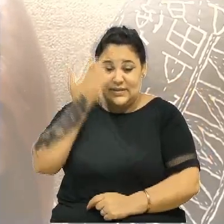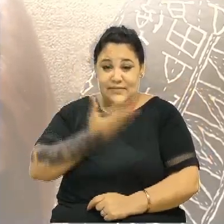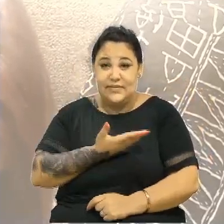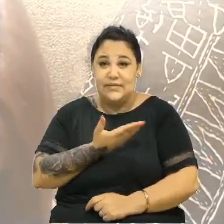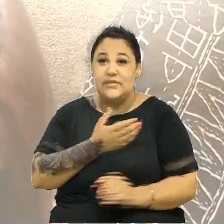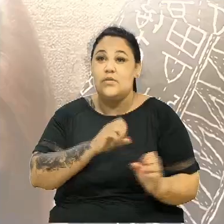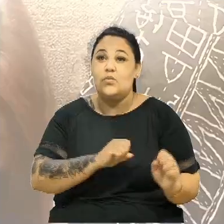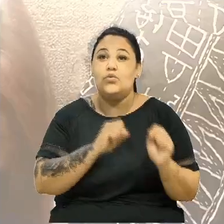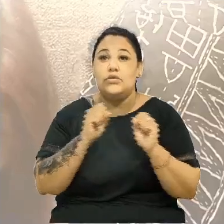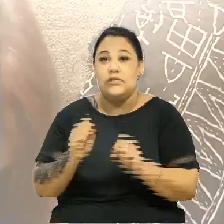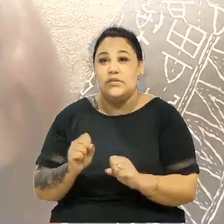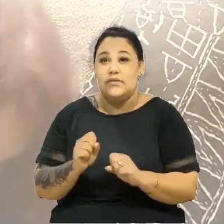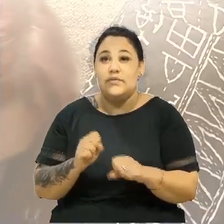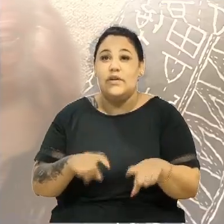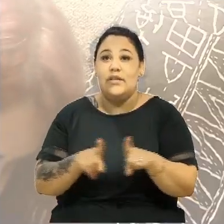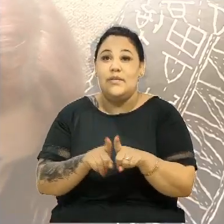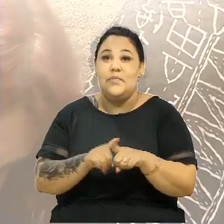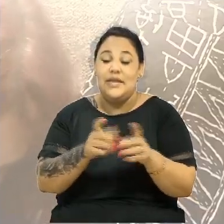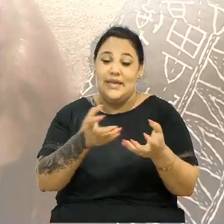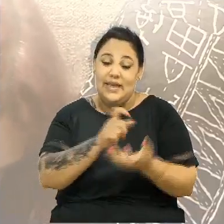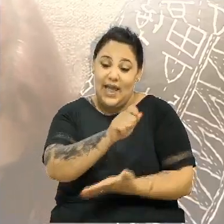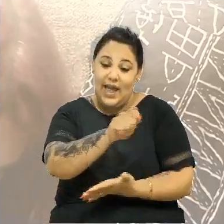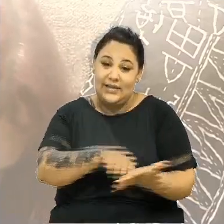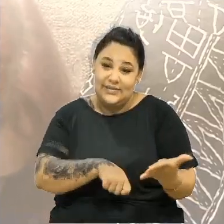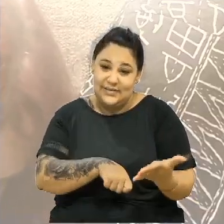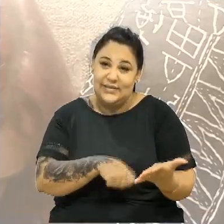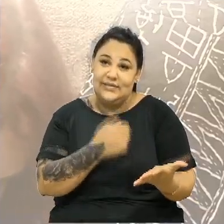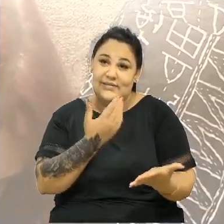possível, também gostaria de assinar